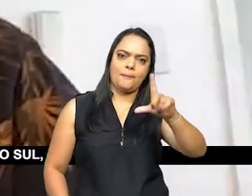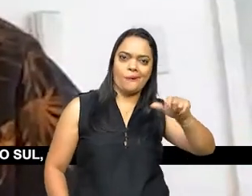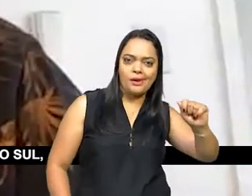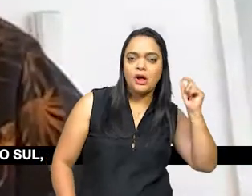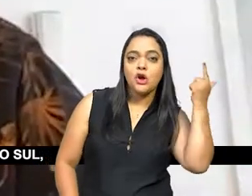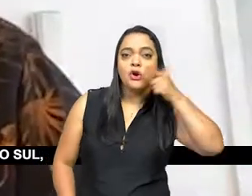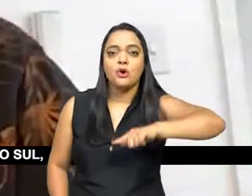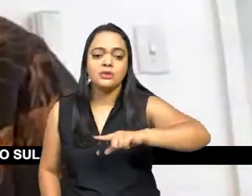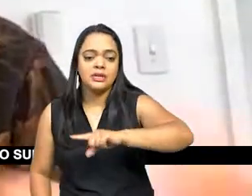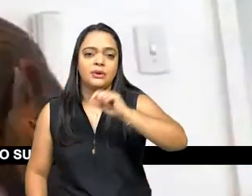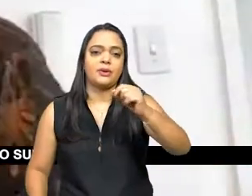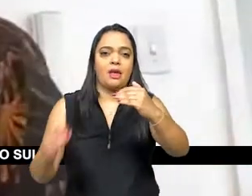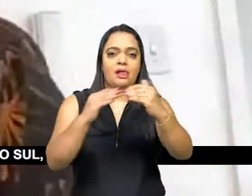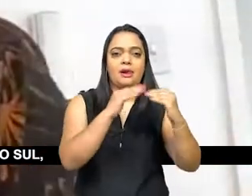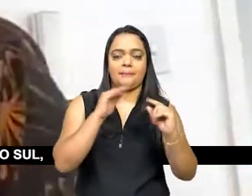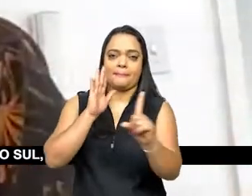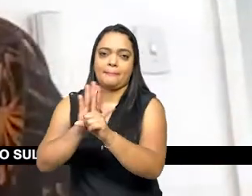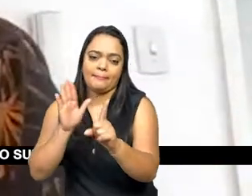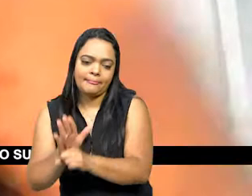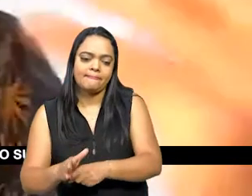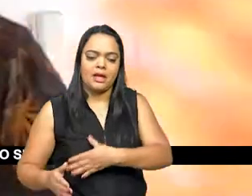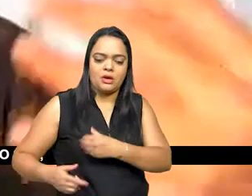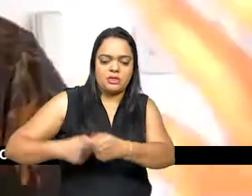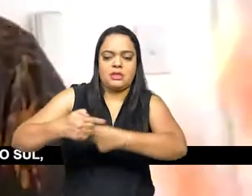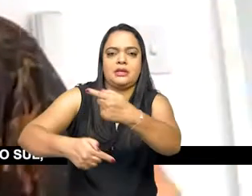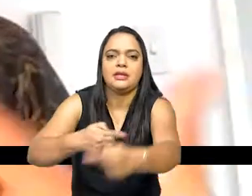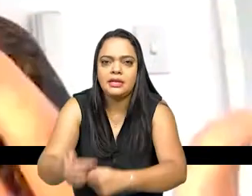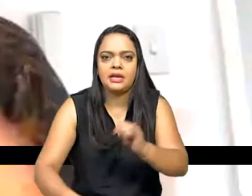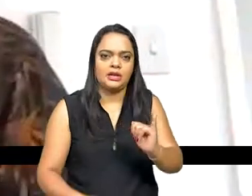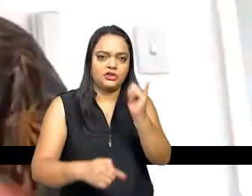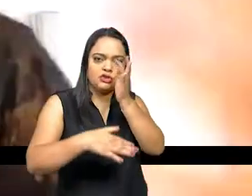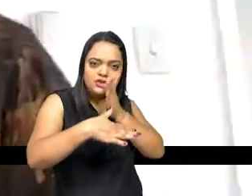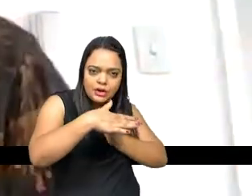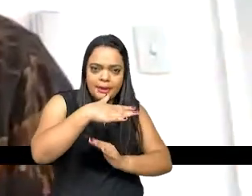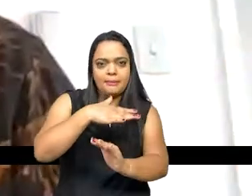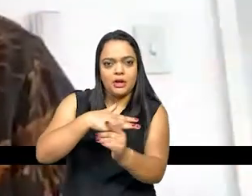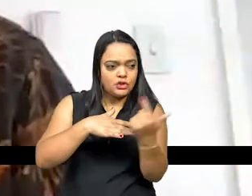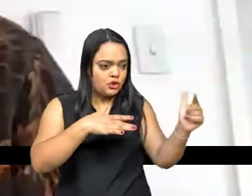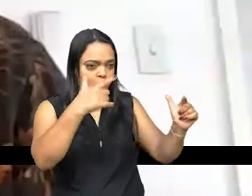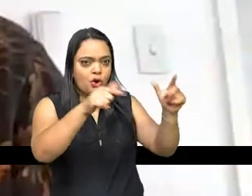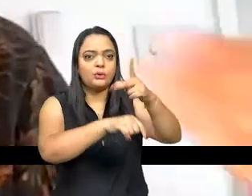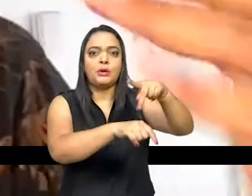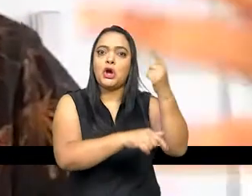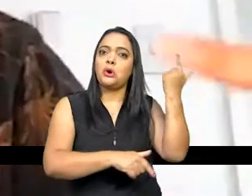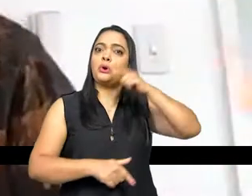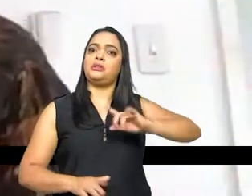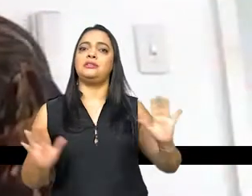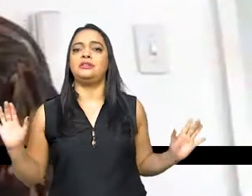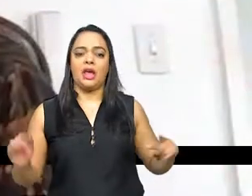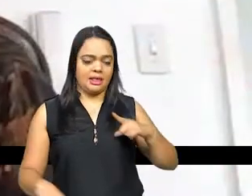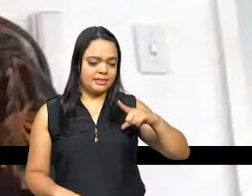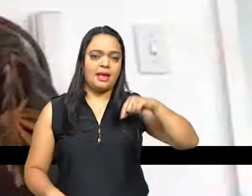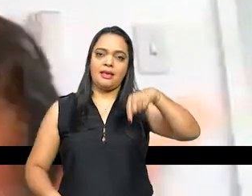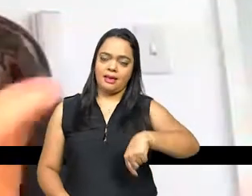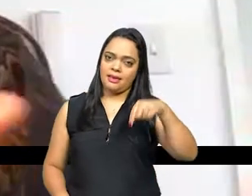né, das suas terras, e os descendentes de imigrantes aqui no Rio Grande do Sul, você mencionou, tiveram. A gente tem colônias